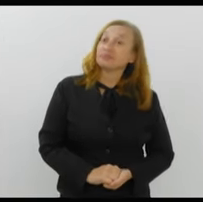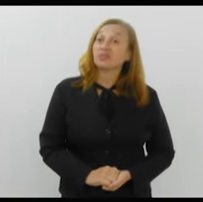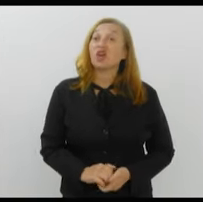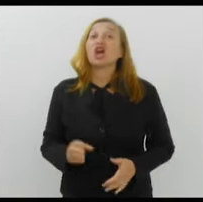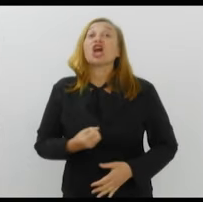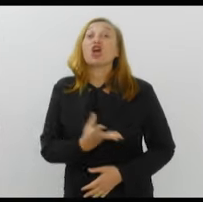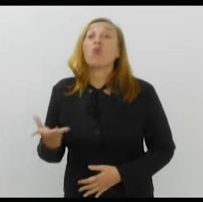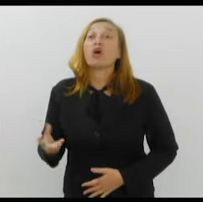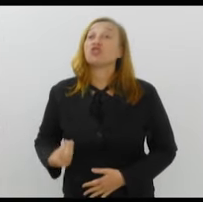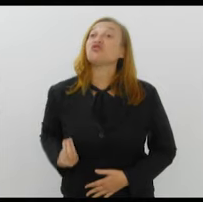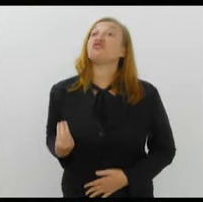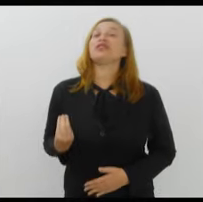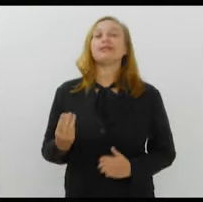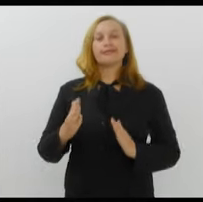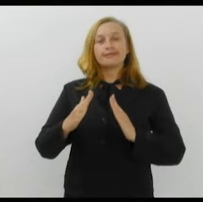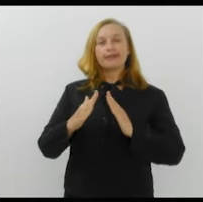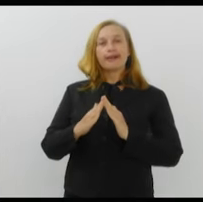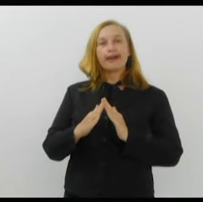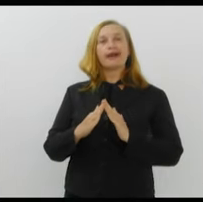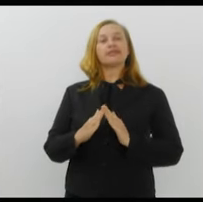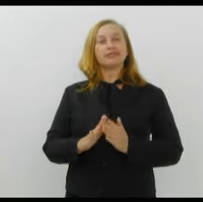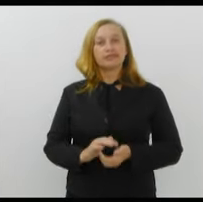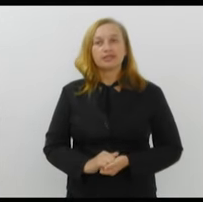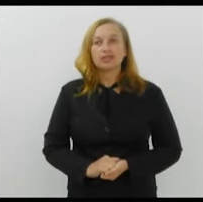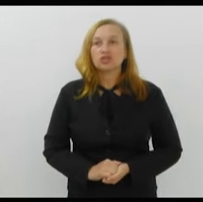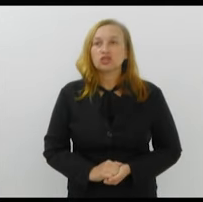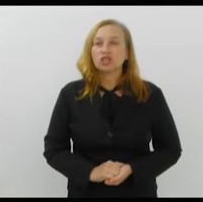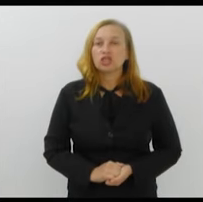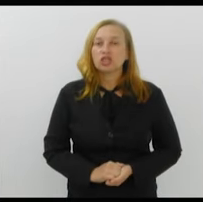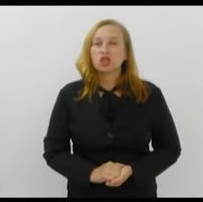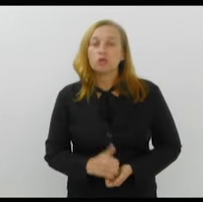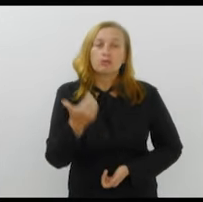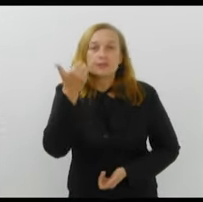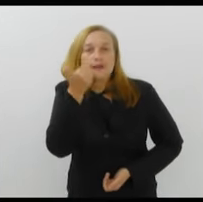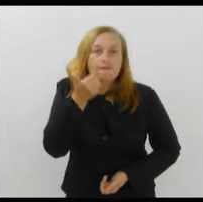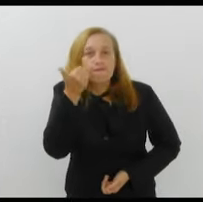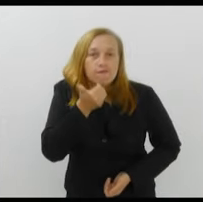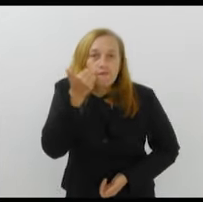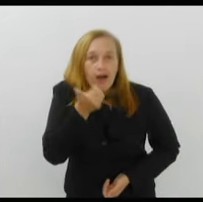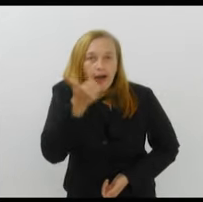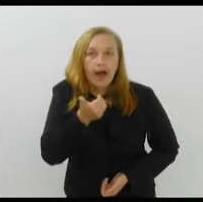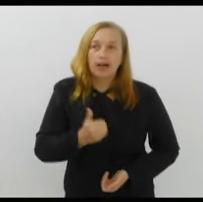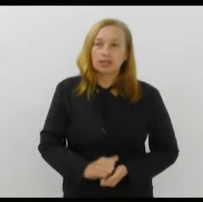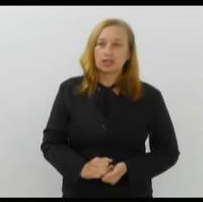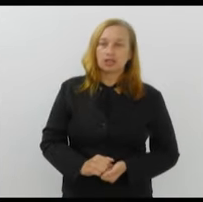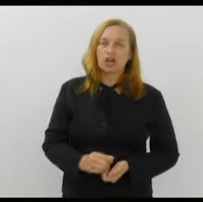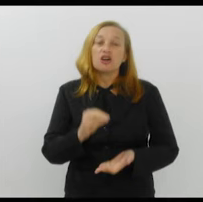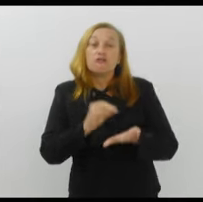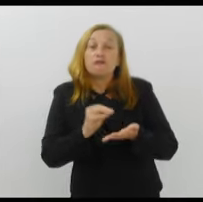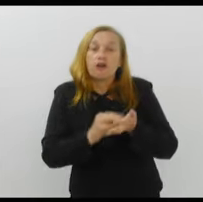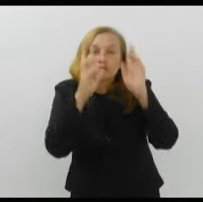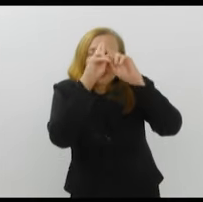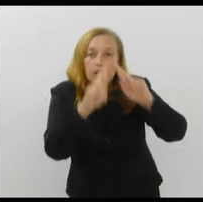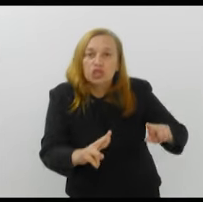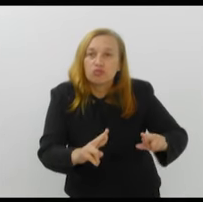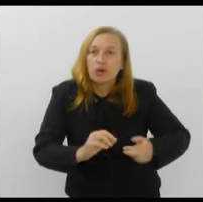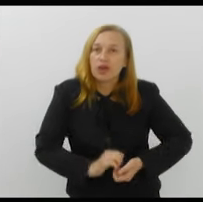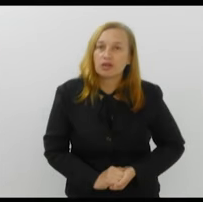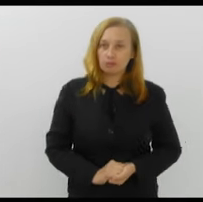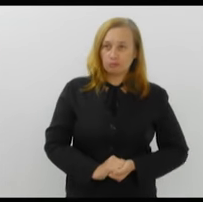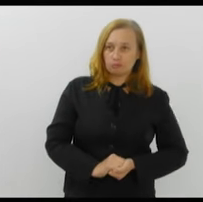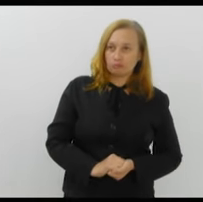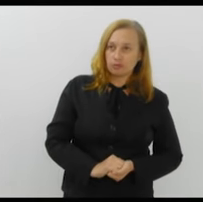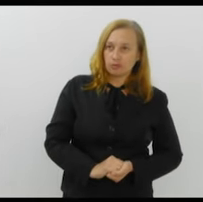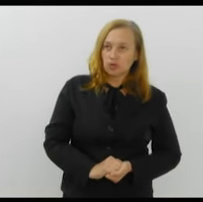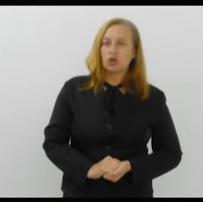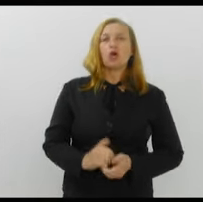enquanto eu estiver nessa casa, os aconchambramentos, a falta de respeito